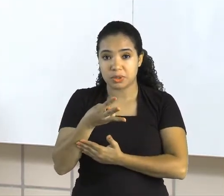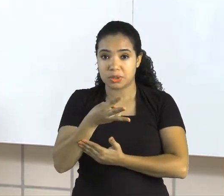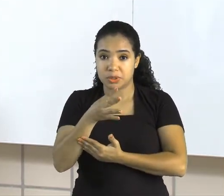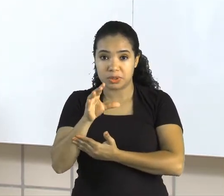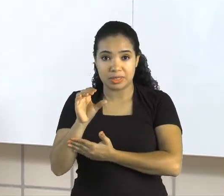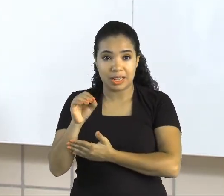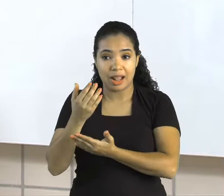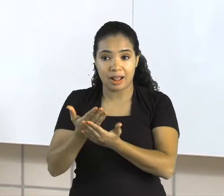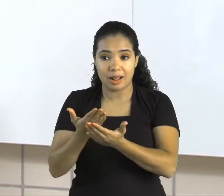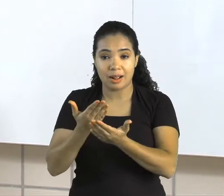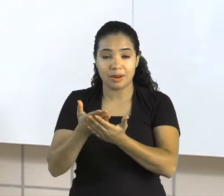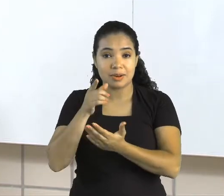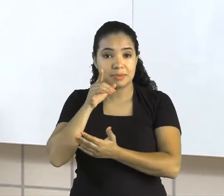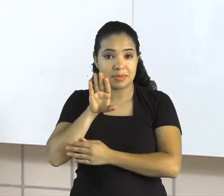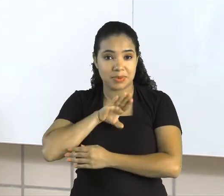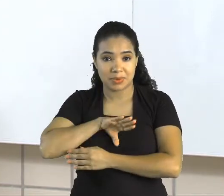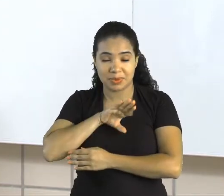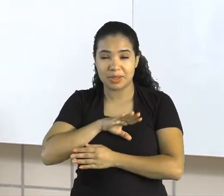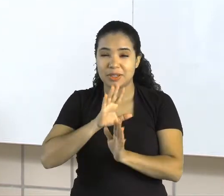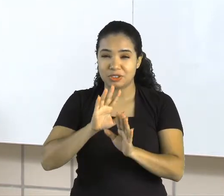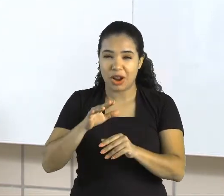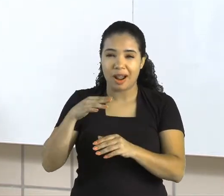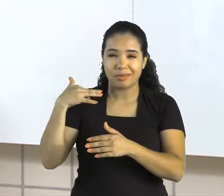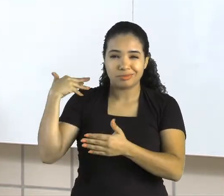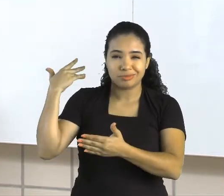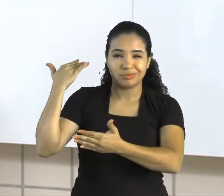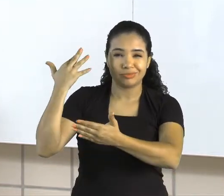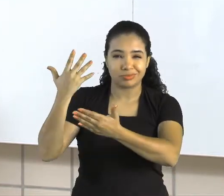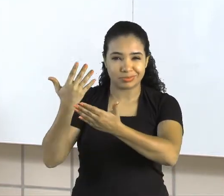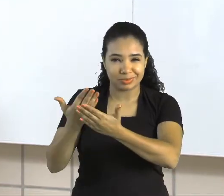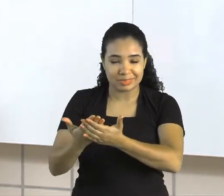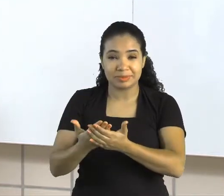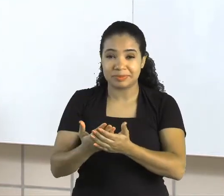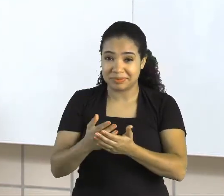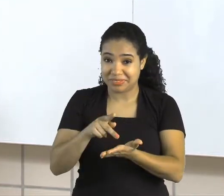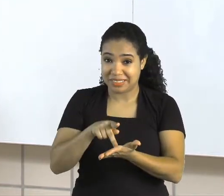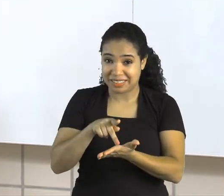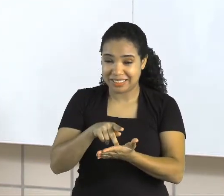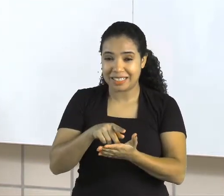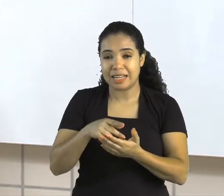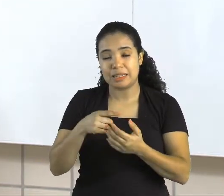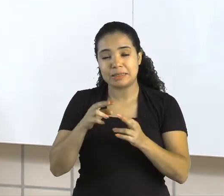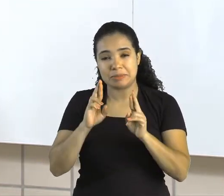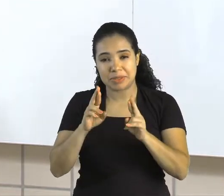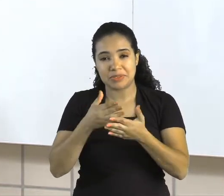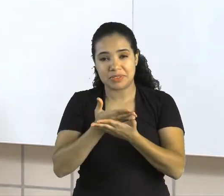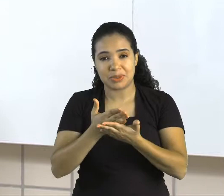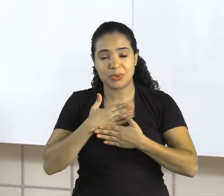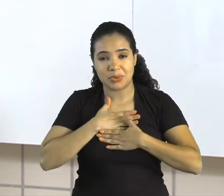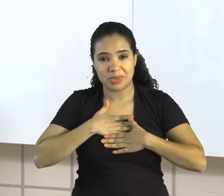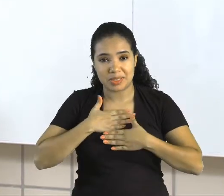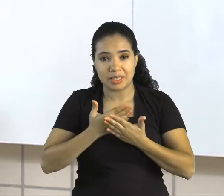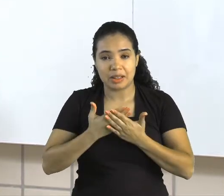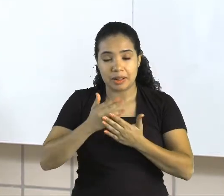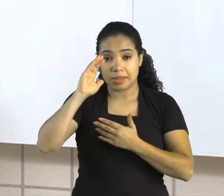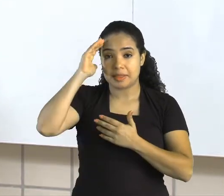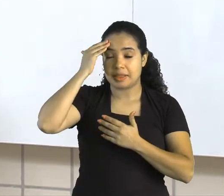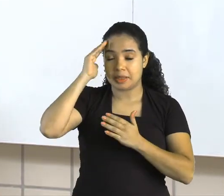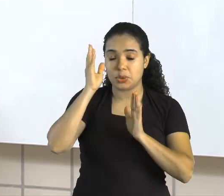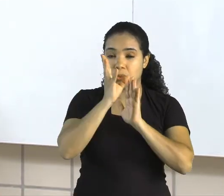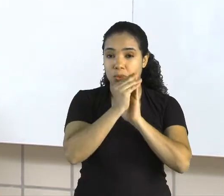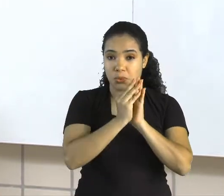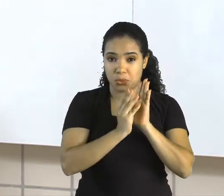portuguesa. Estamos juntos aí já há algum tempo, não é verdade? Espero que vocês estejam gostando das nossas aulas, estejam compreendendo e